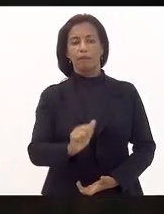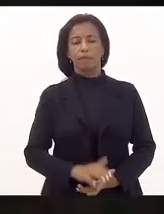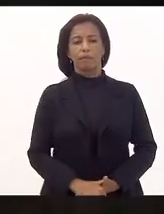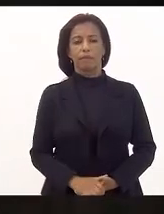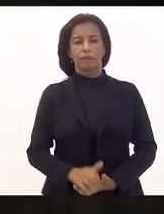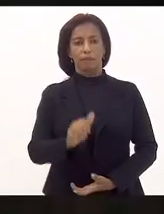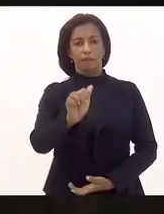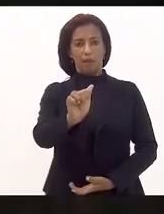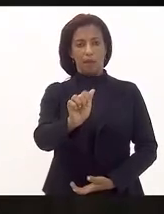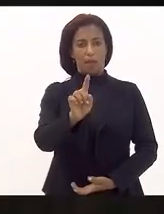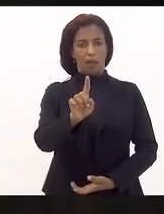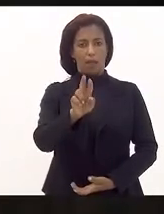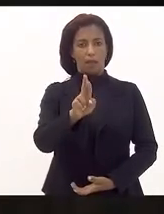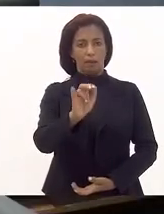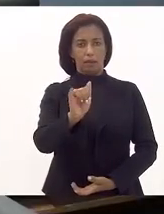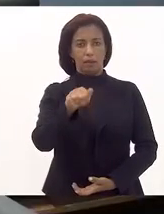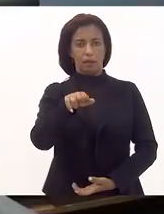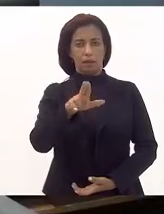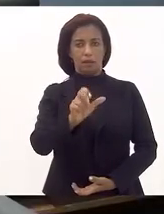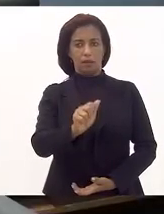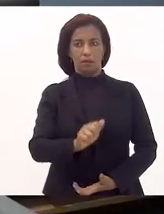Adriana Baltazar.